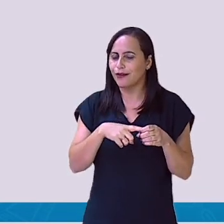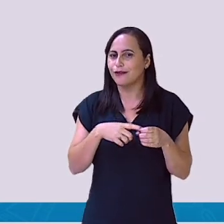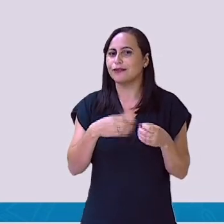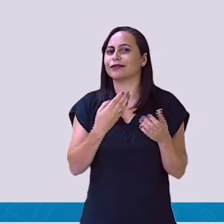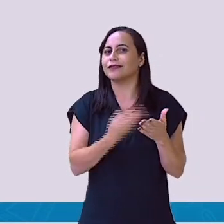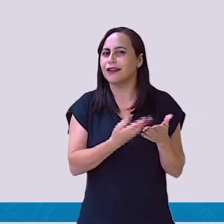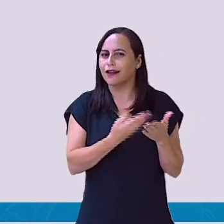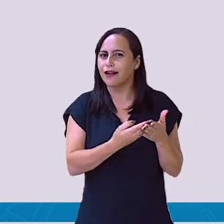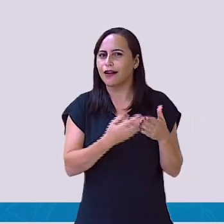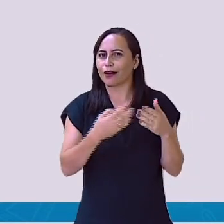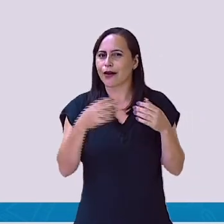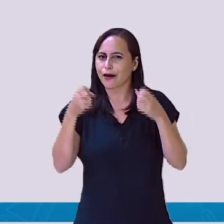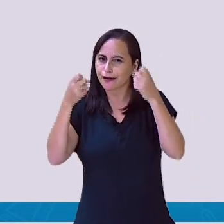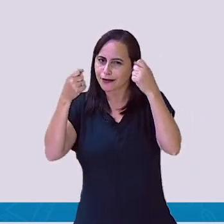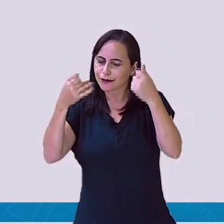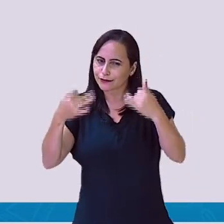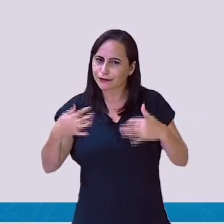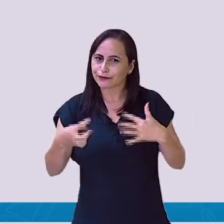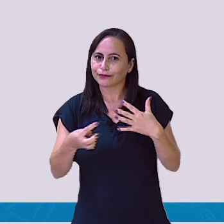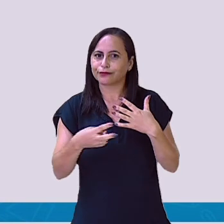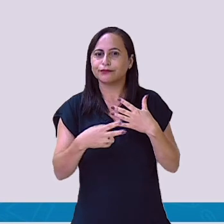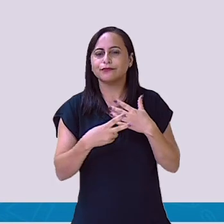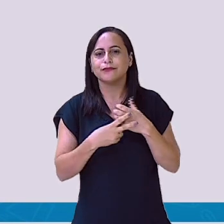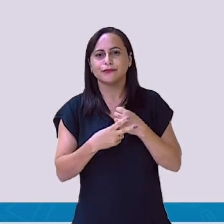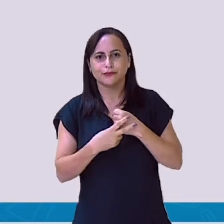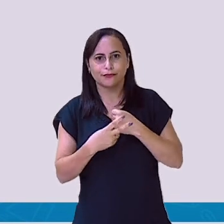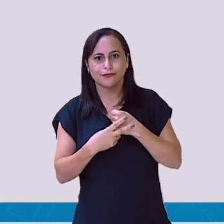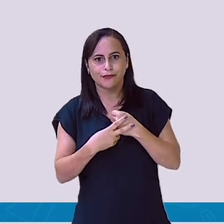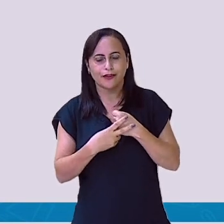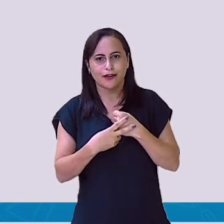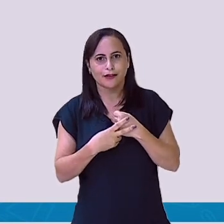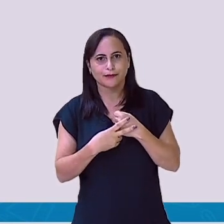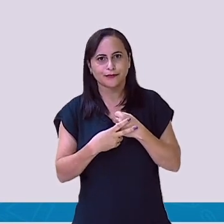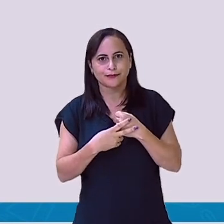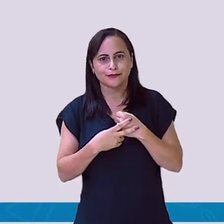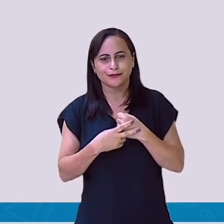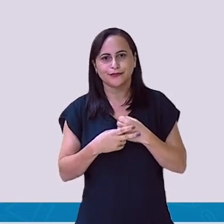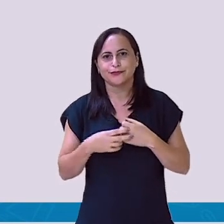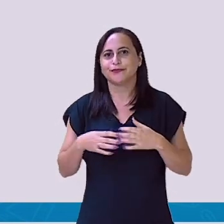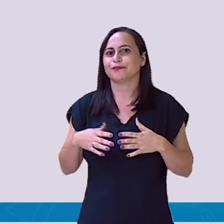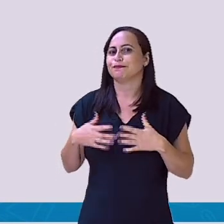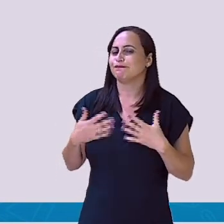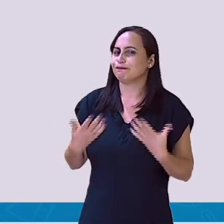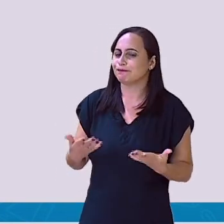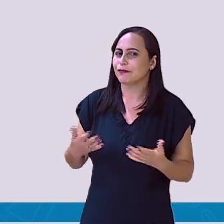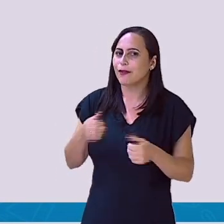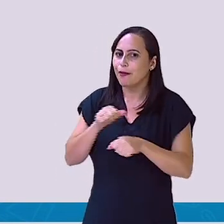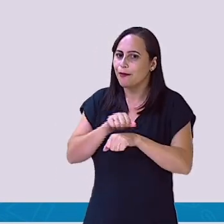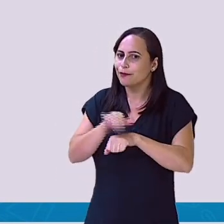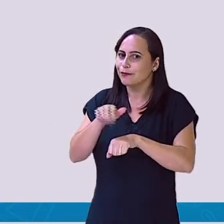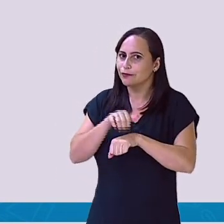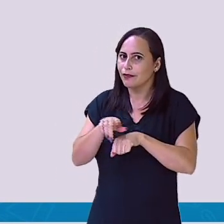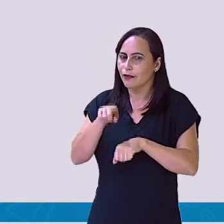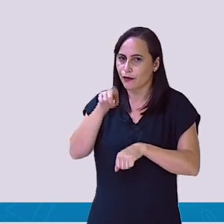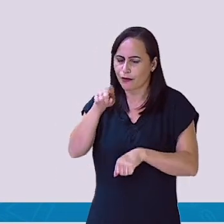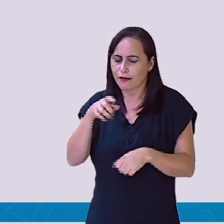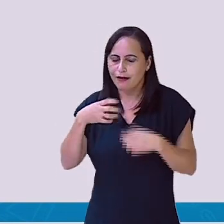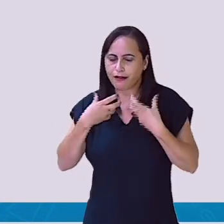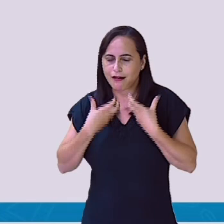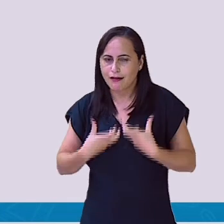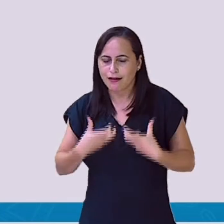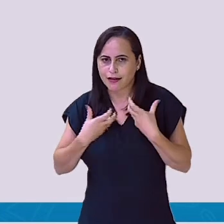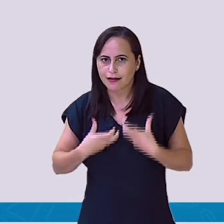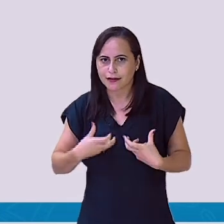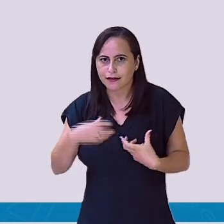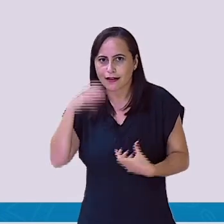verbos. E se você cansar, aprenda a descansar,